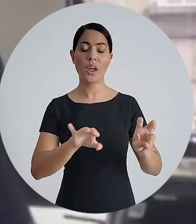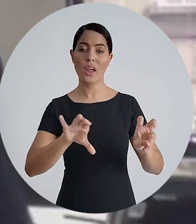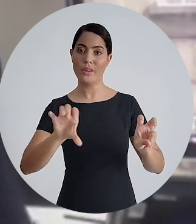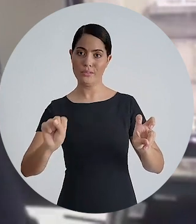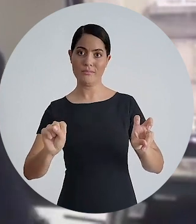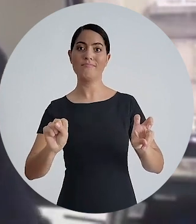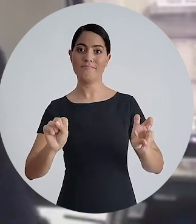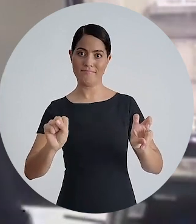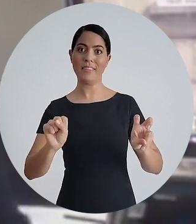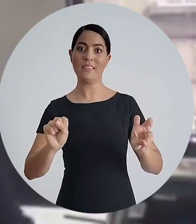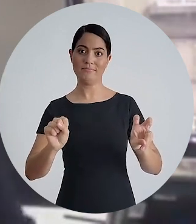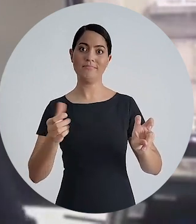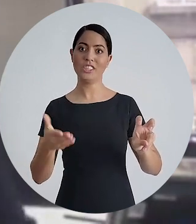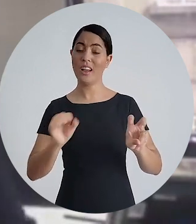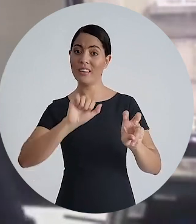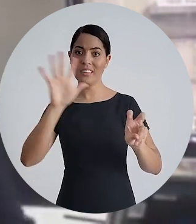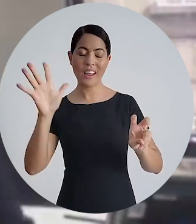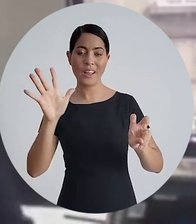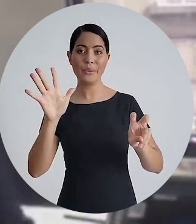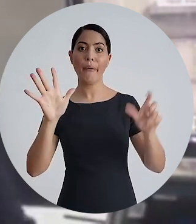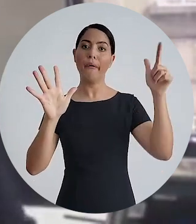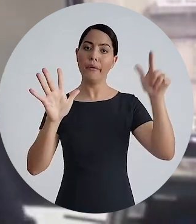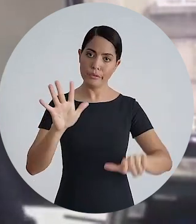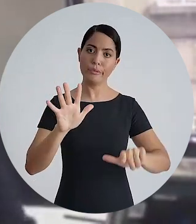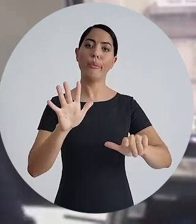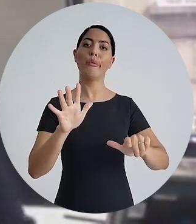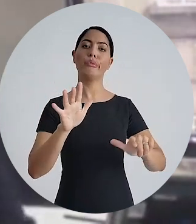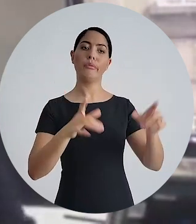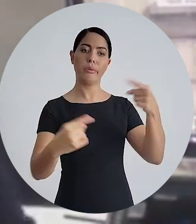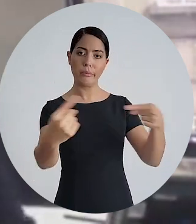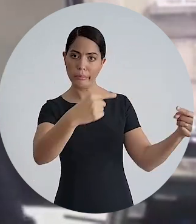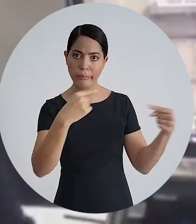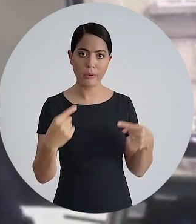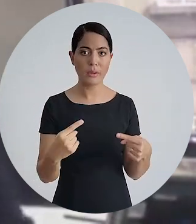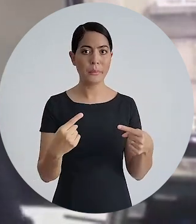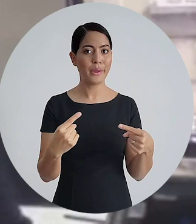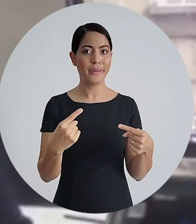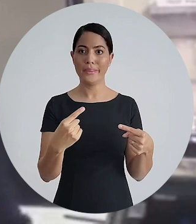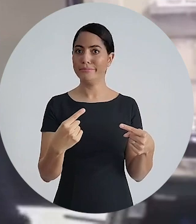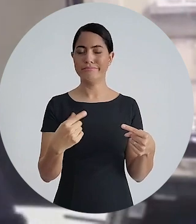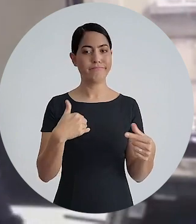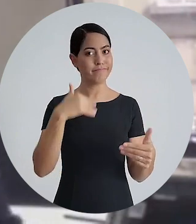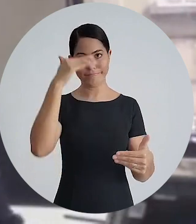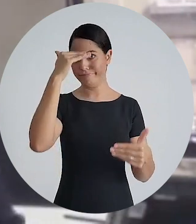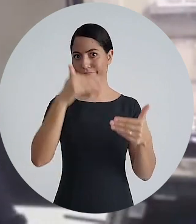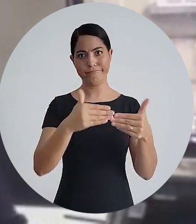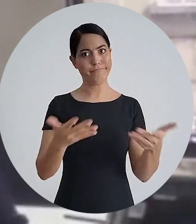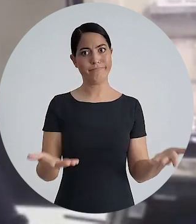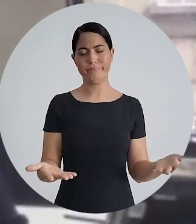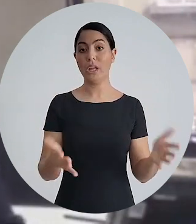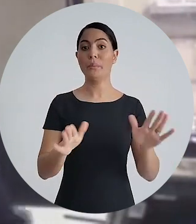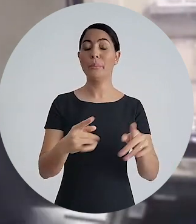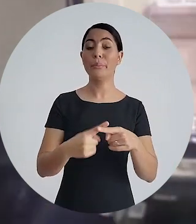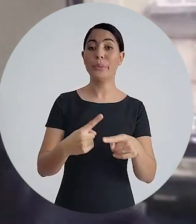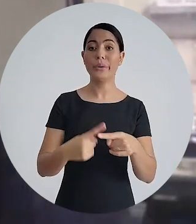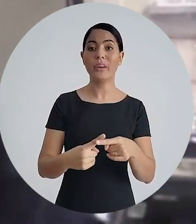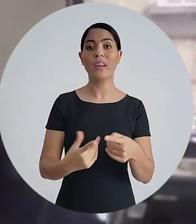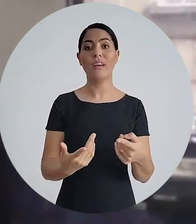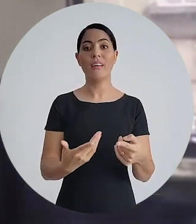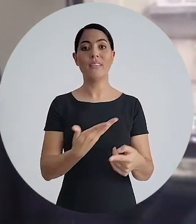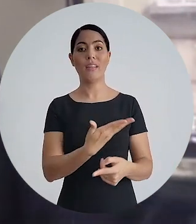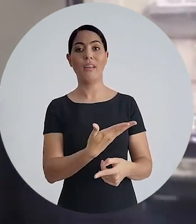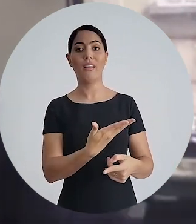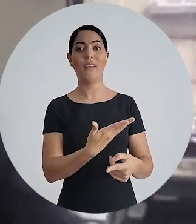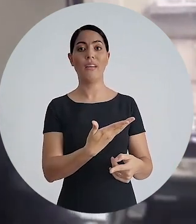questão dos honorários que me parece surreal abrirmos este debate novamente, né, sobre um vício